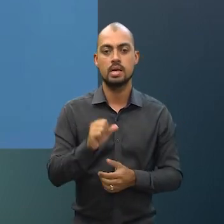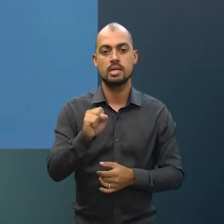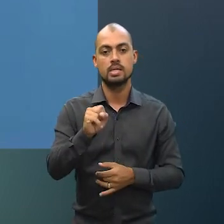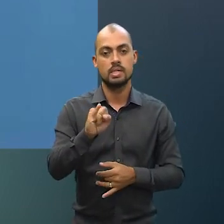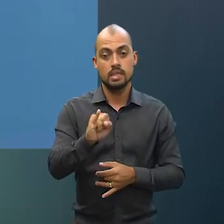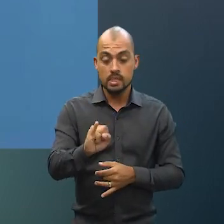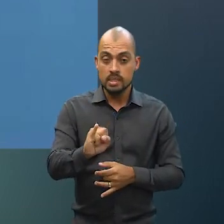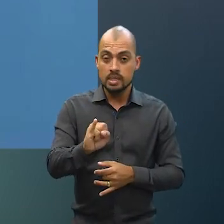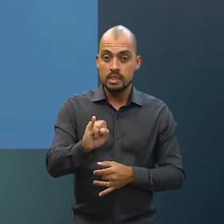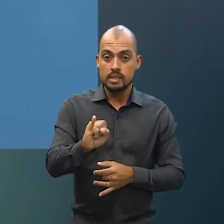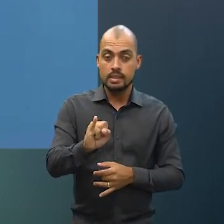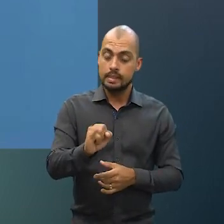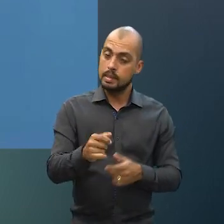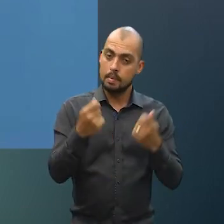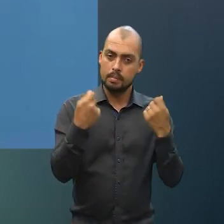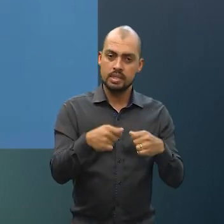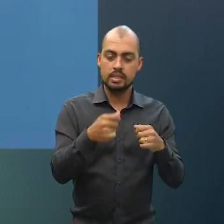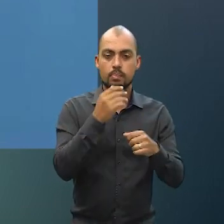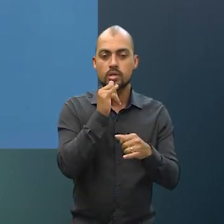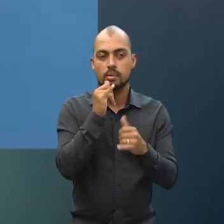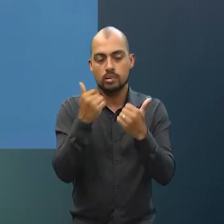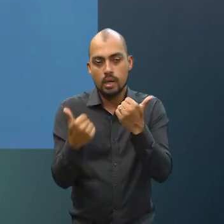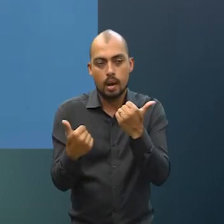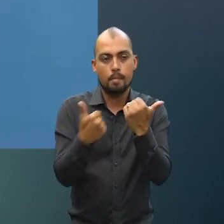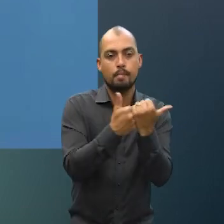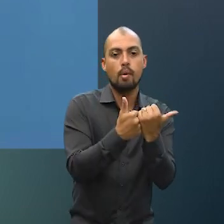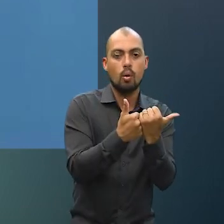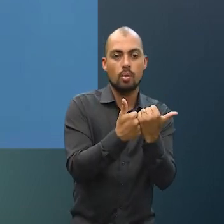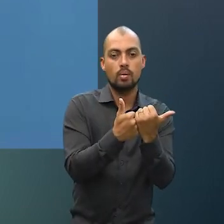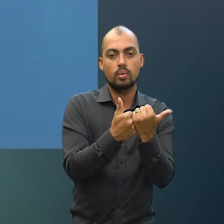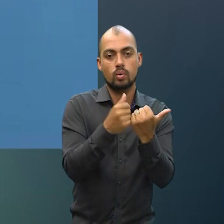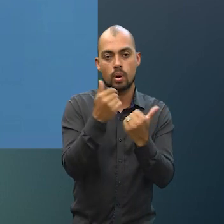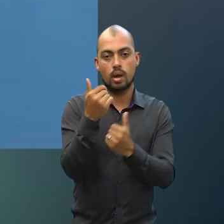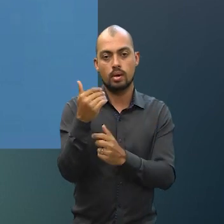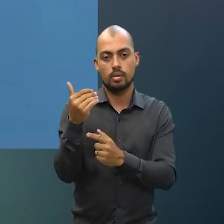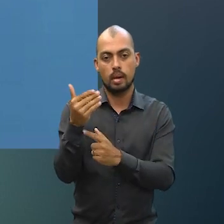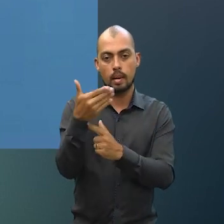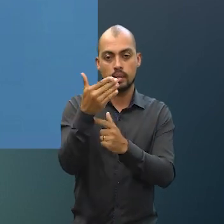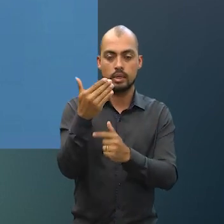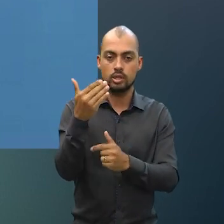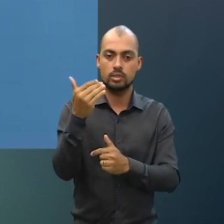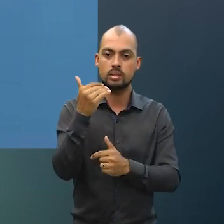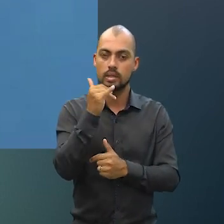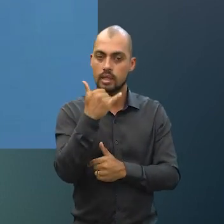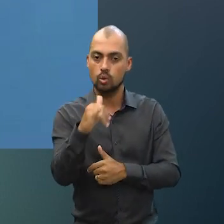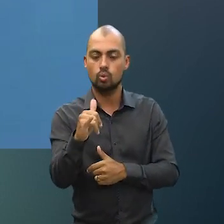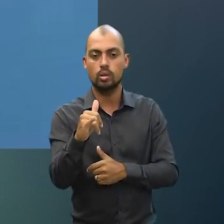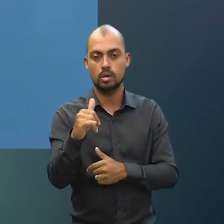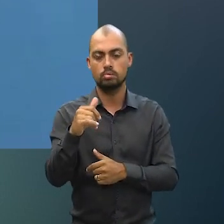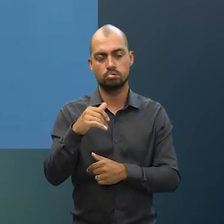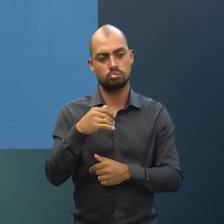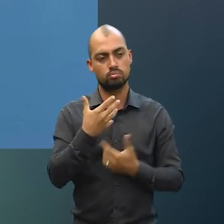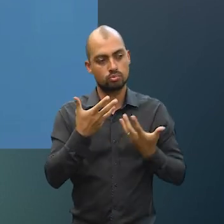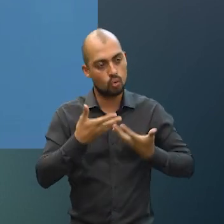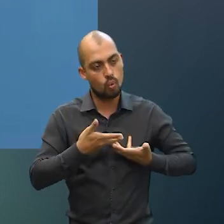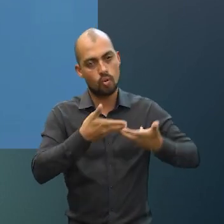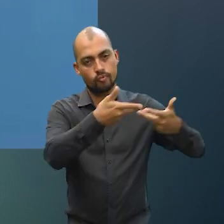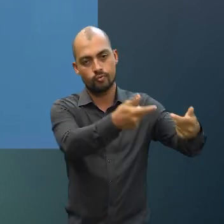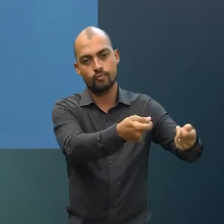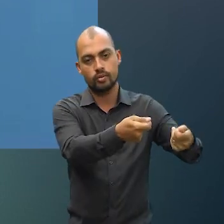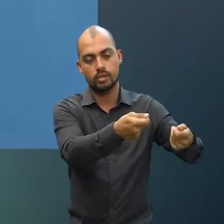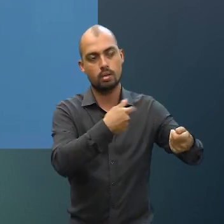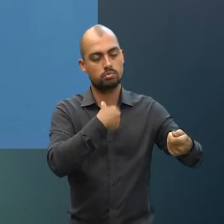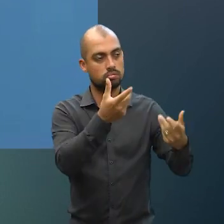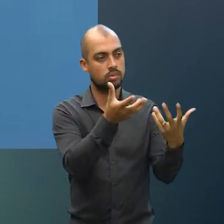tiver necessidade de algum apoio na parte de eletrônica, pode contar conosco, nós somos receptivos a esses pitches.